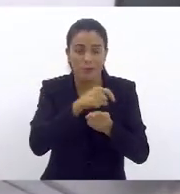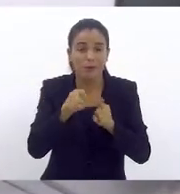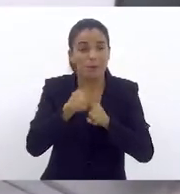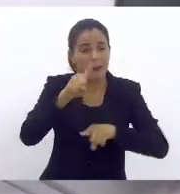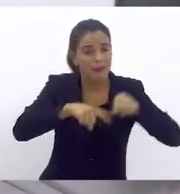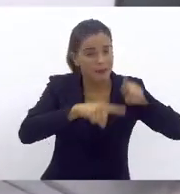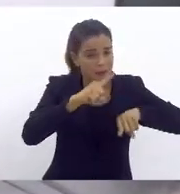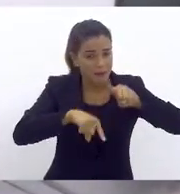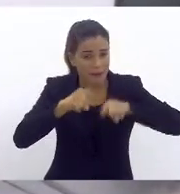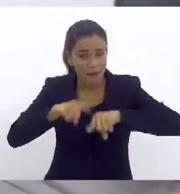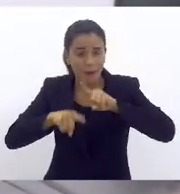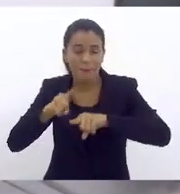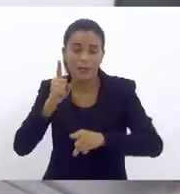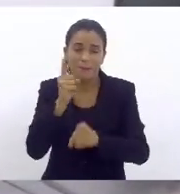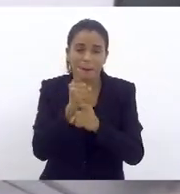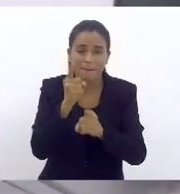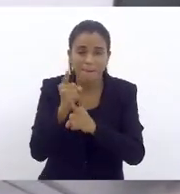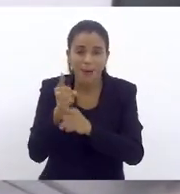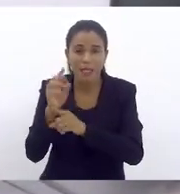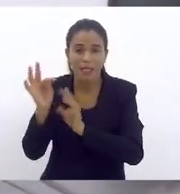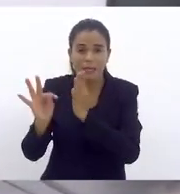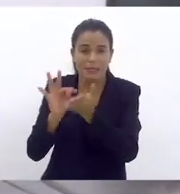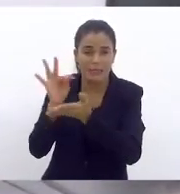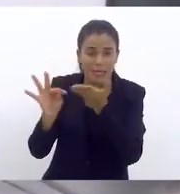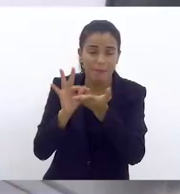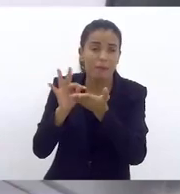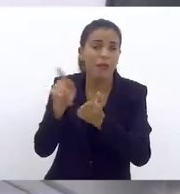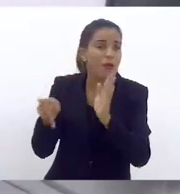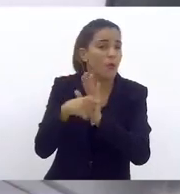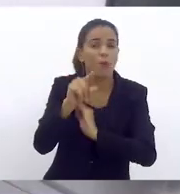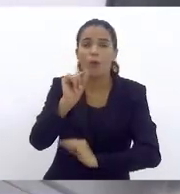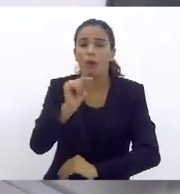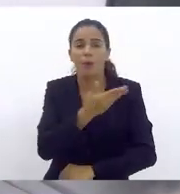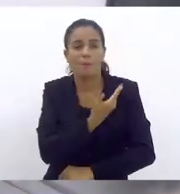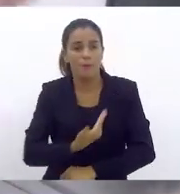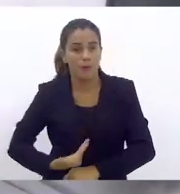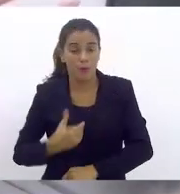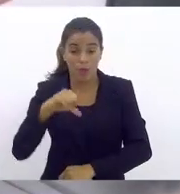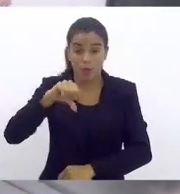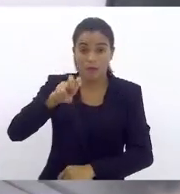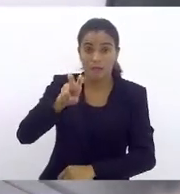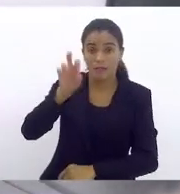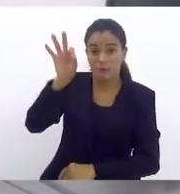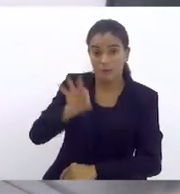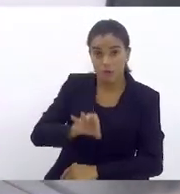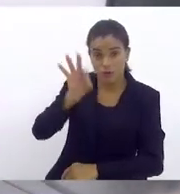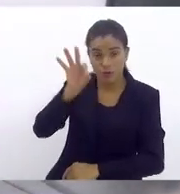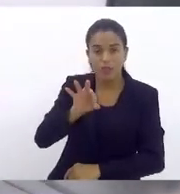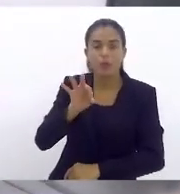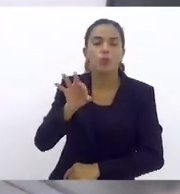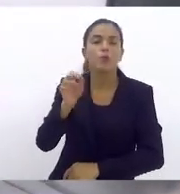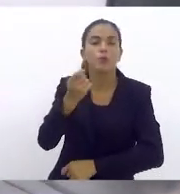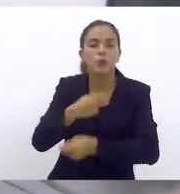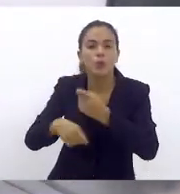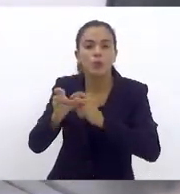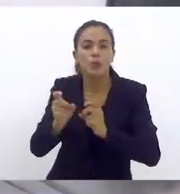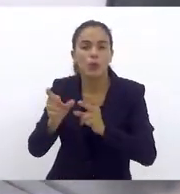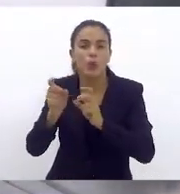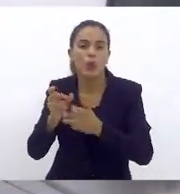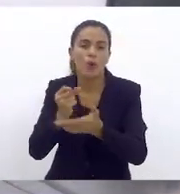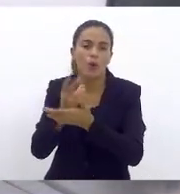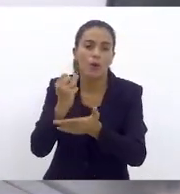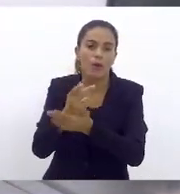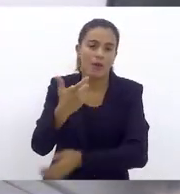equipamentos é público 95% do mercado de vacinas é mercado público